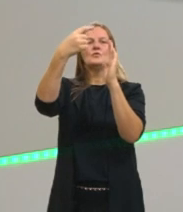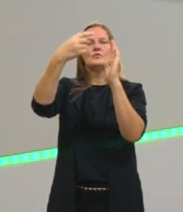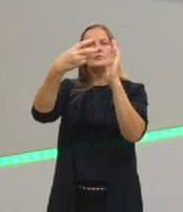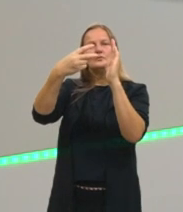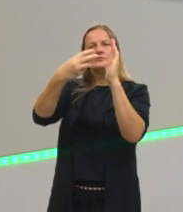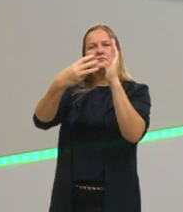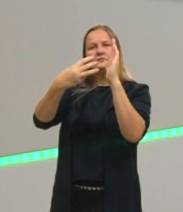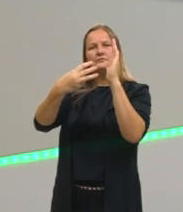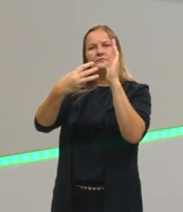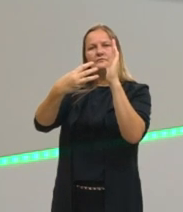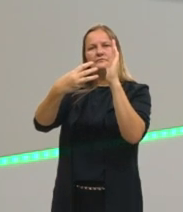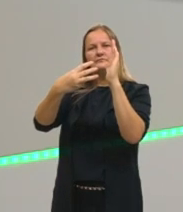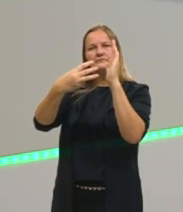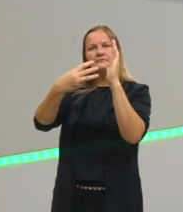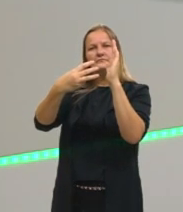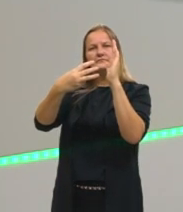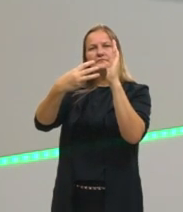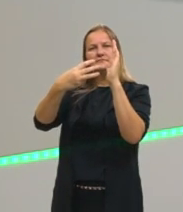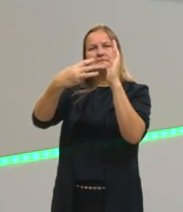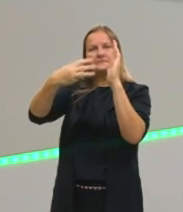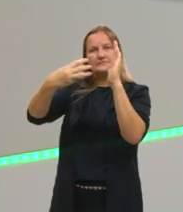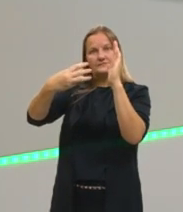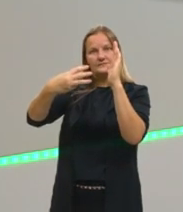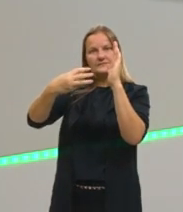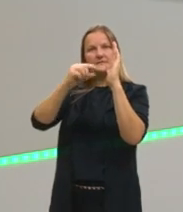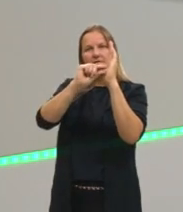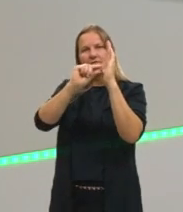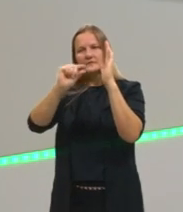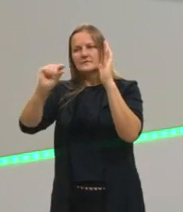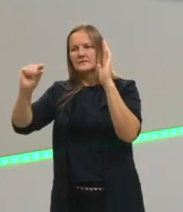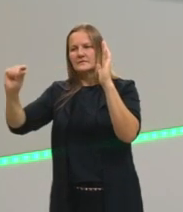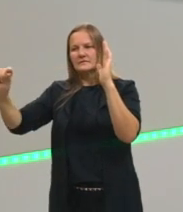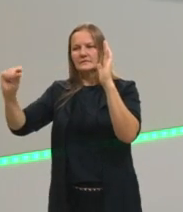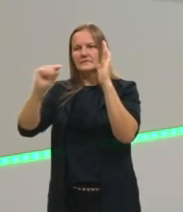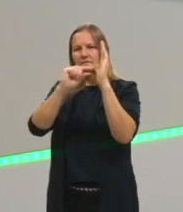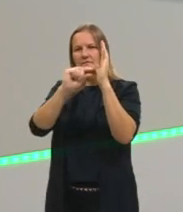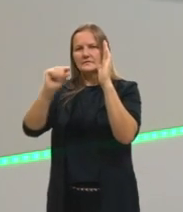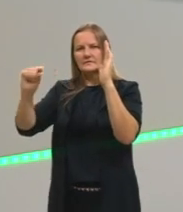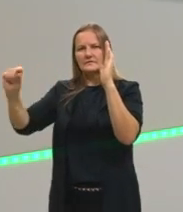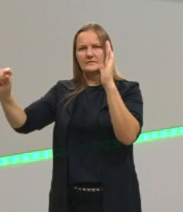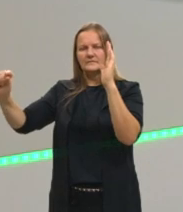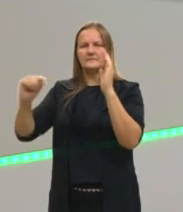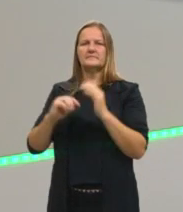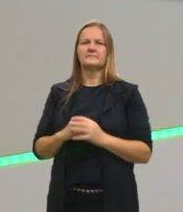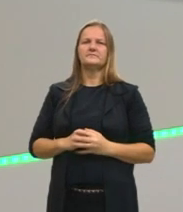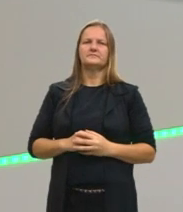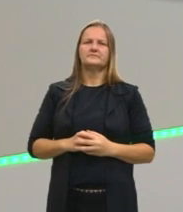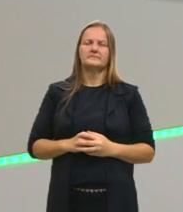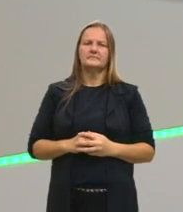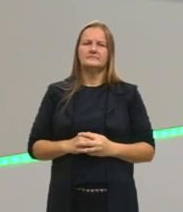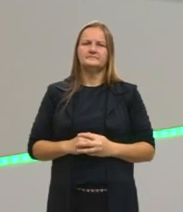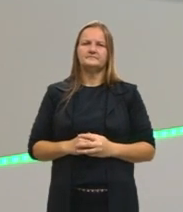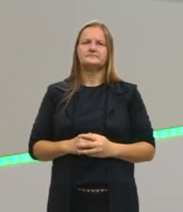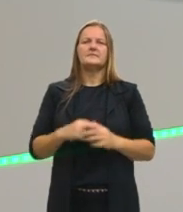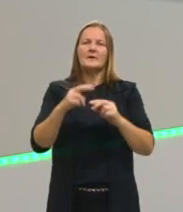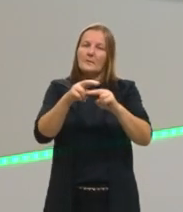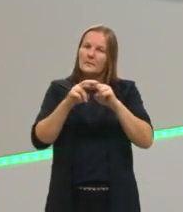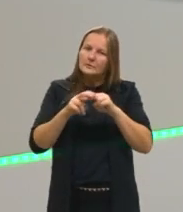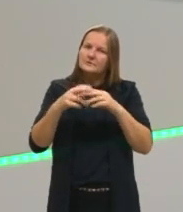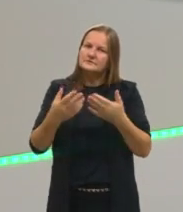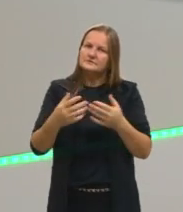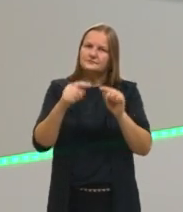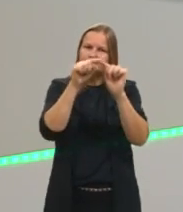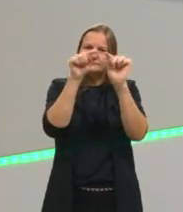dois três períodos não inferiores são as linhas horizontais Oi gente vai tá localizado neste